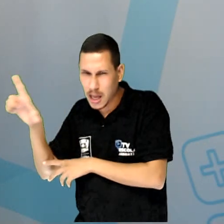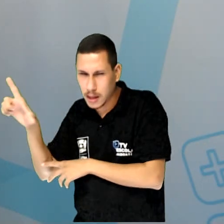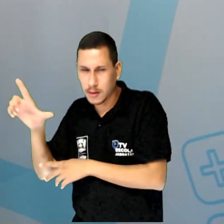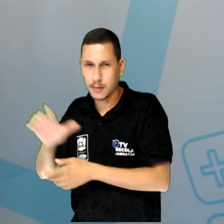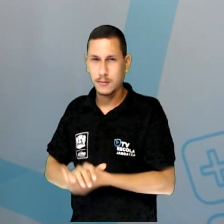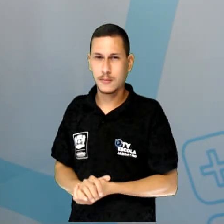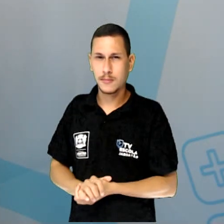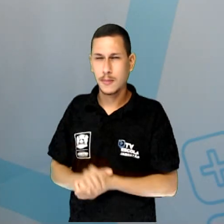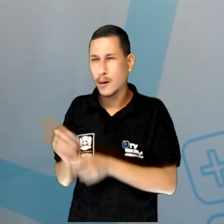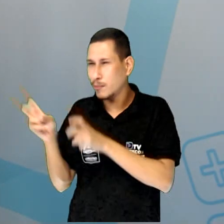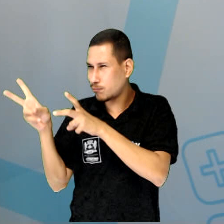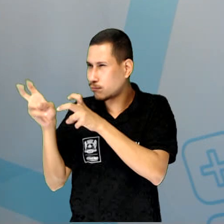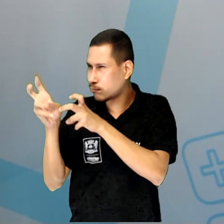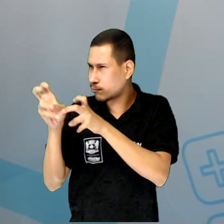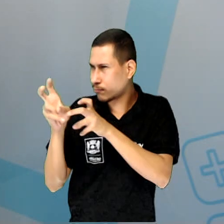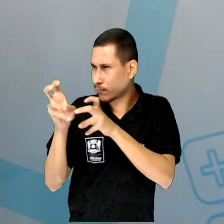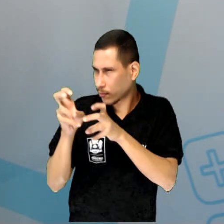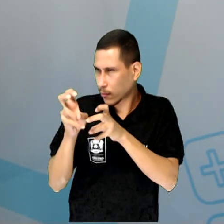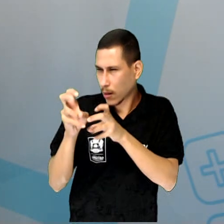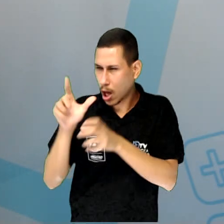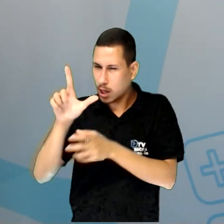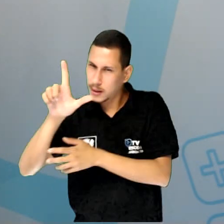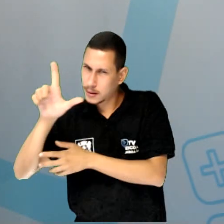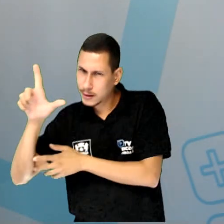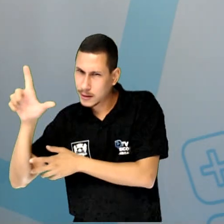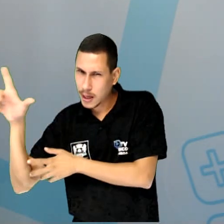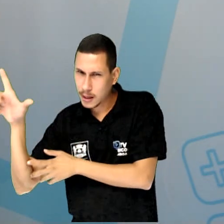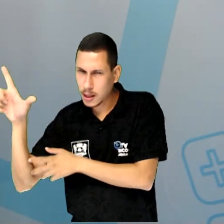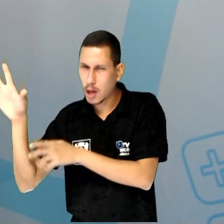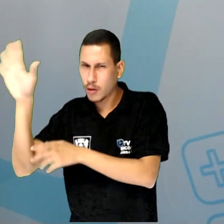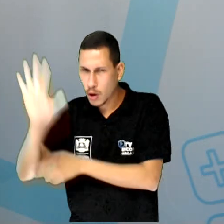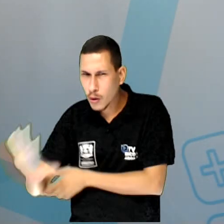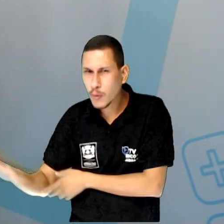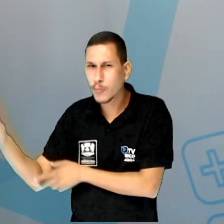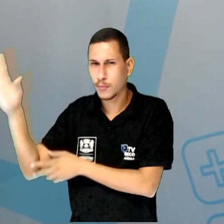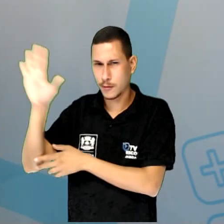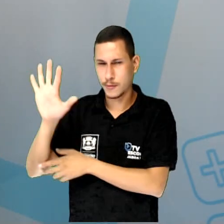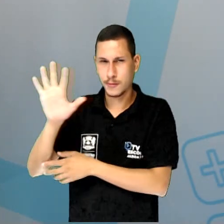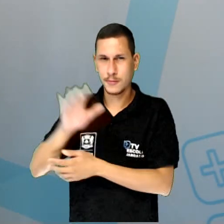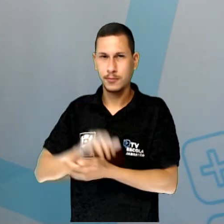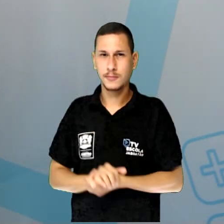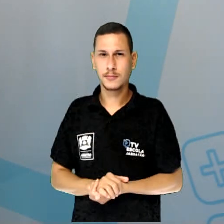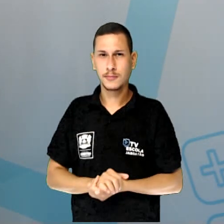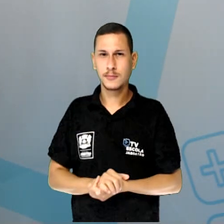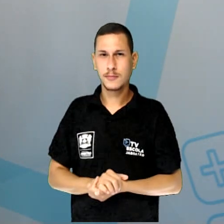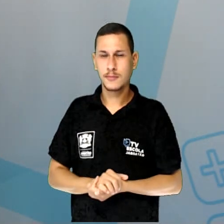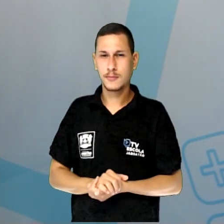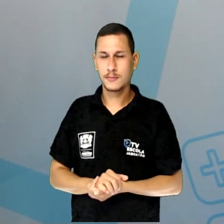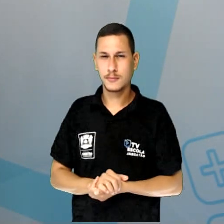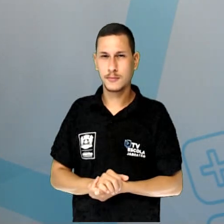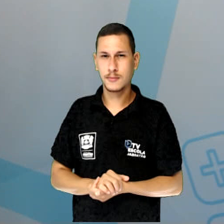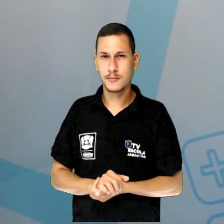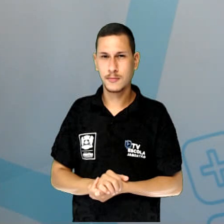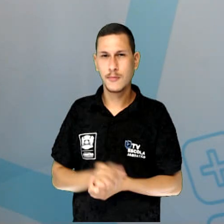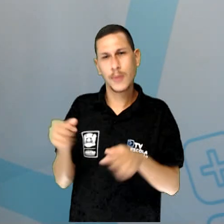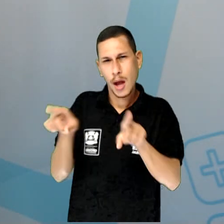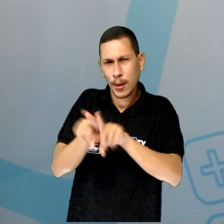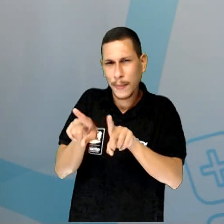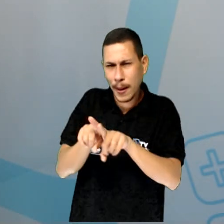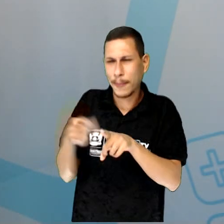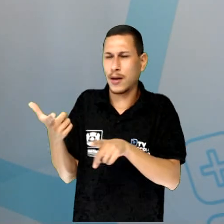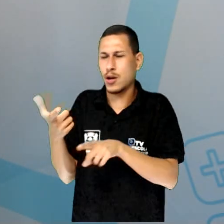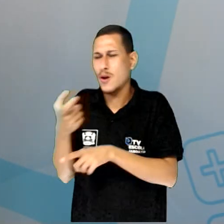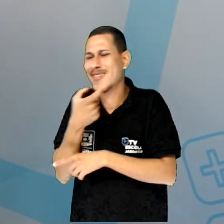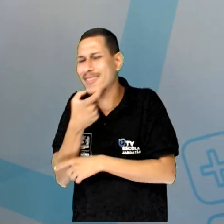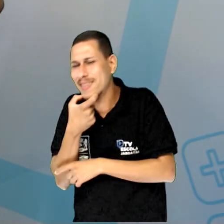aqui, ó, nessa parte aqui, o leste do mapa, essa região aqui, ocupada pelos